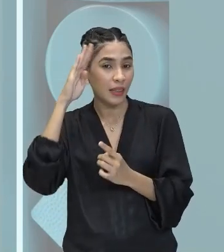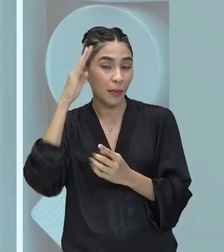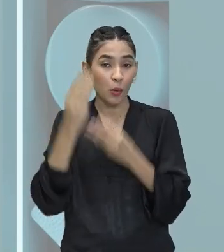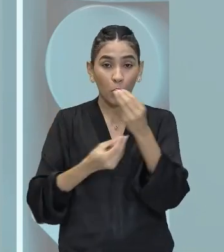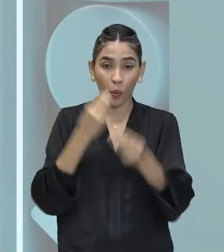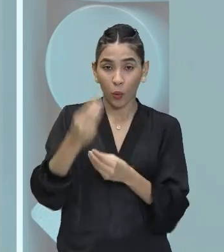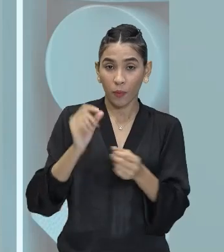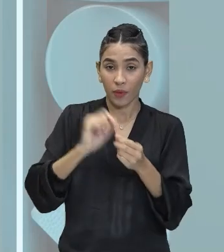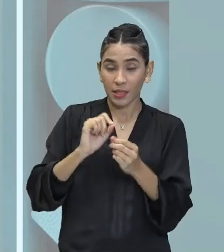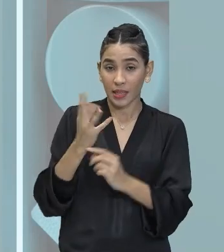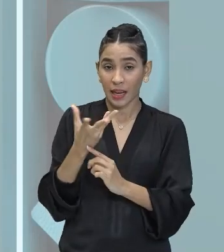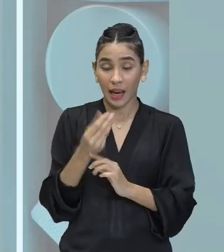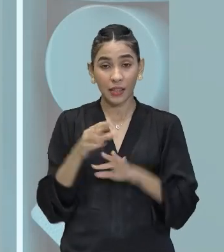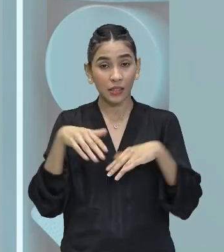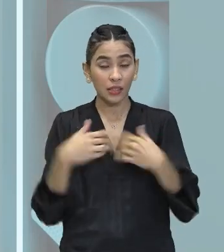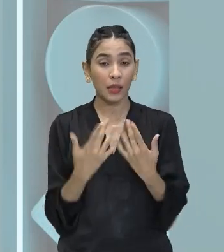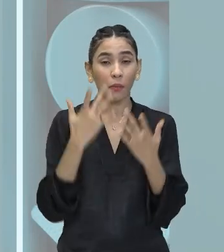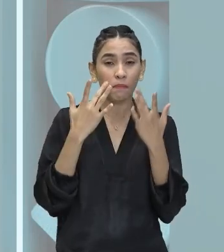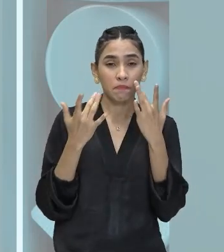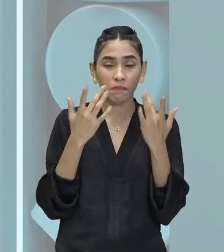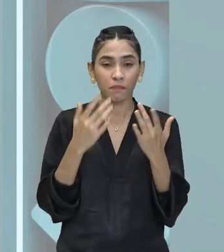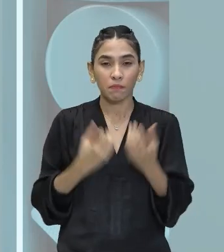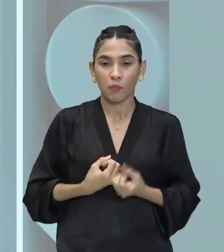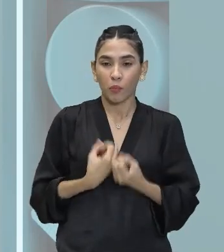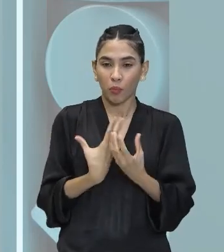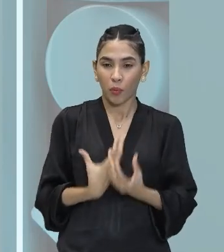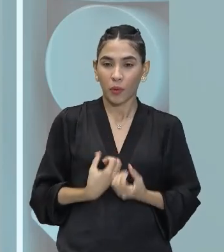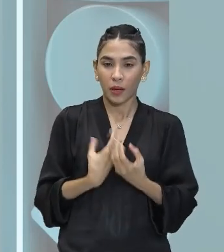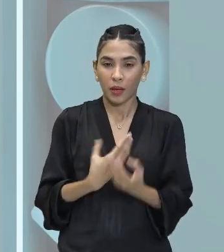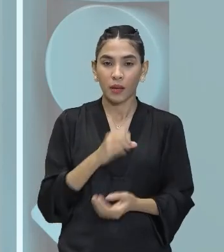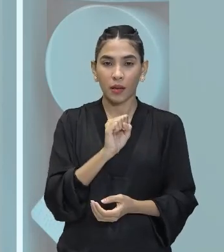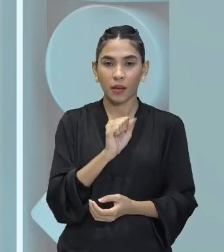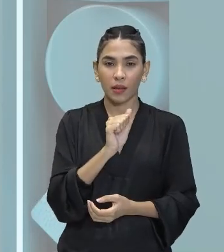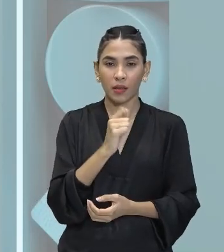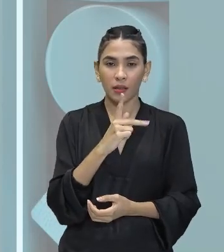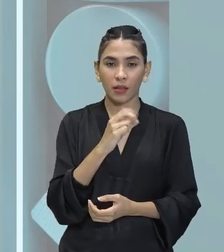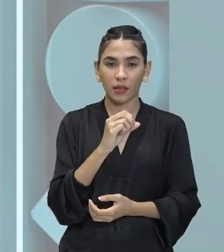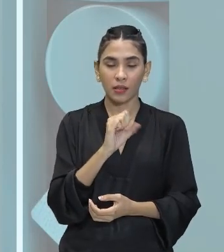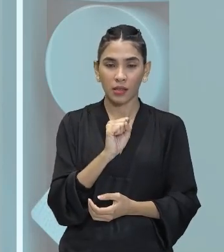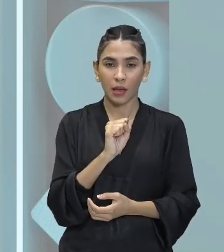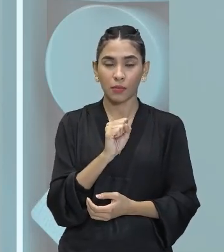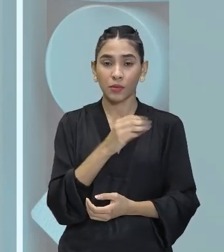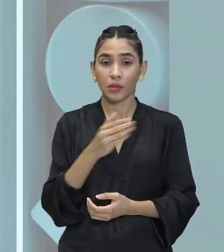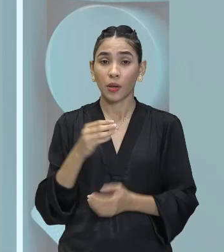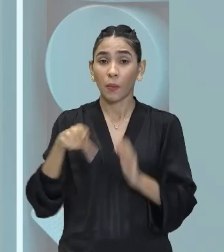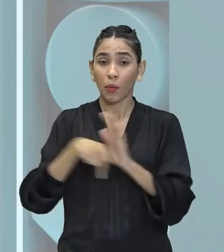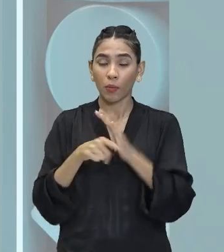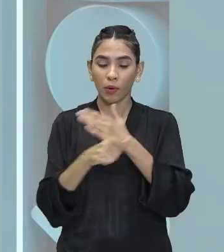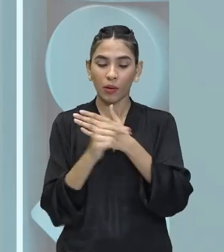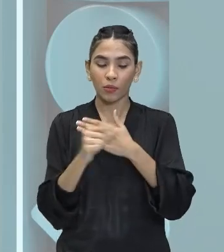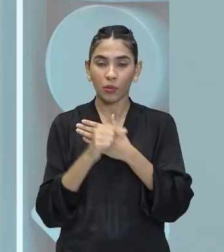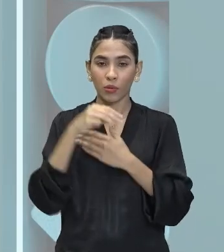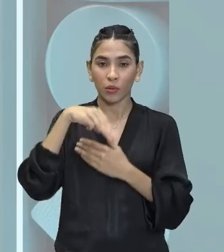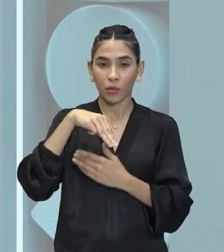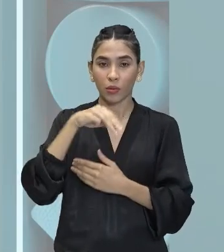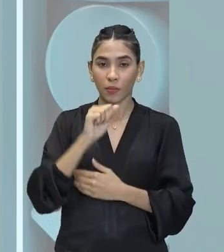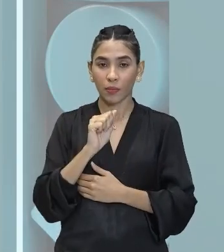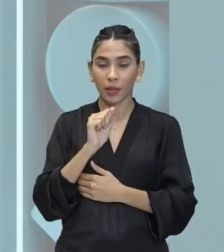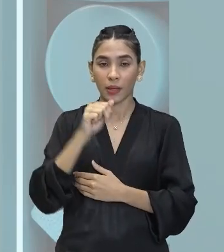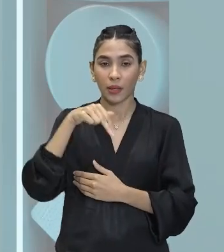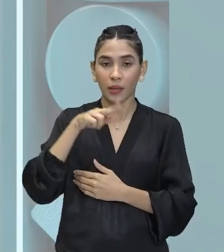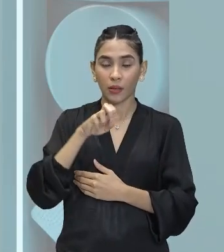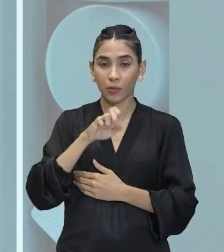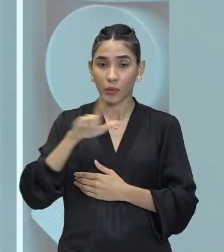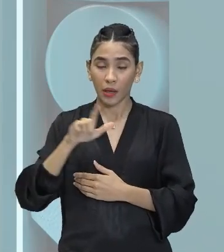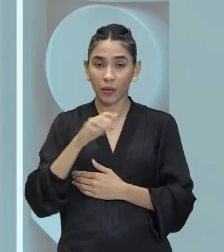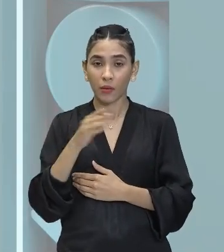recitais foi do poema Os Sapos, do Manuel Bandeira, tá? Esse poema foi apresentado